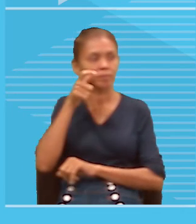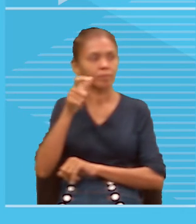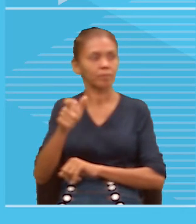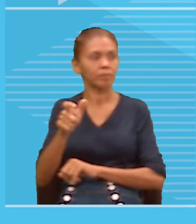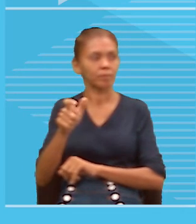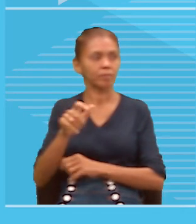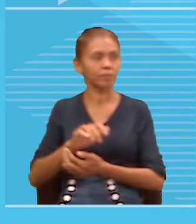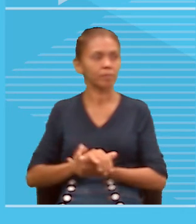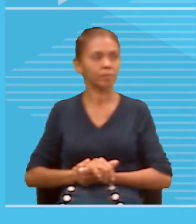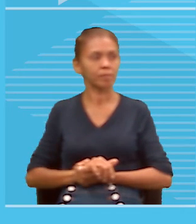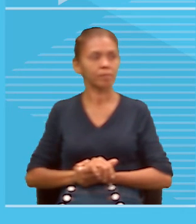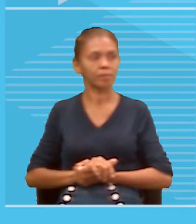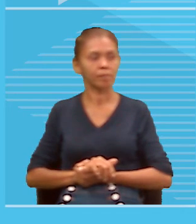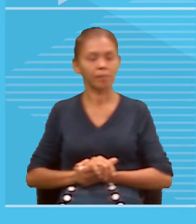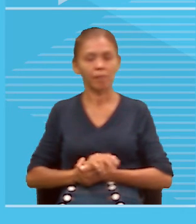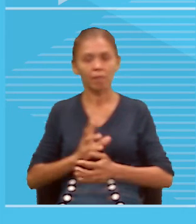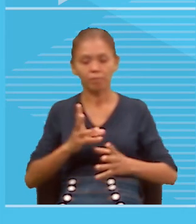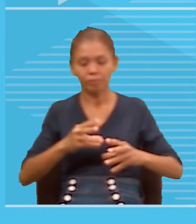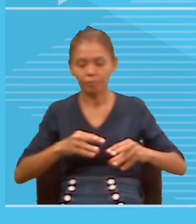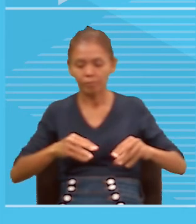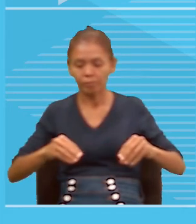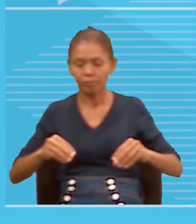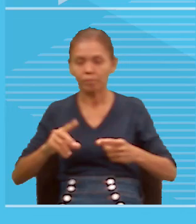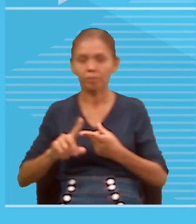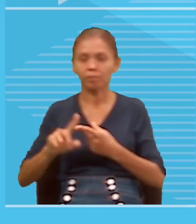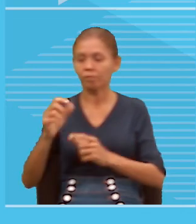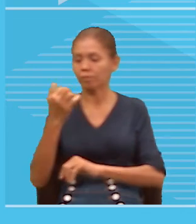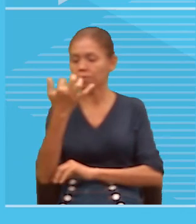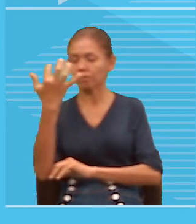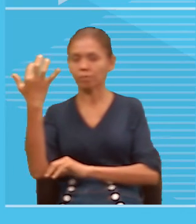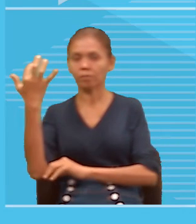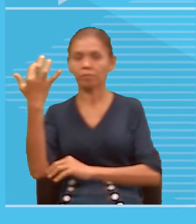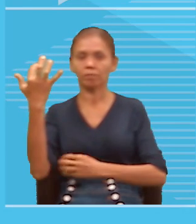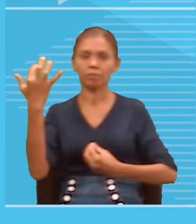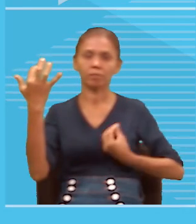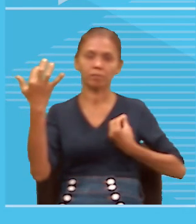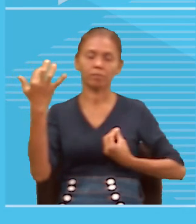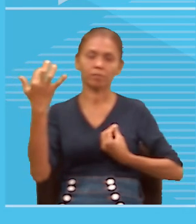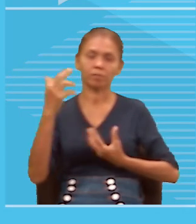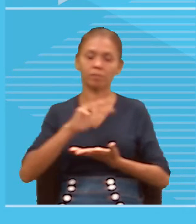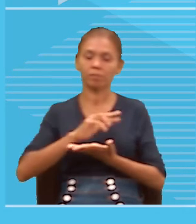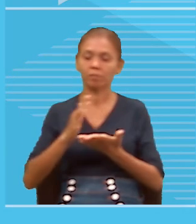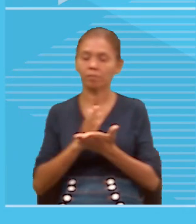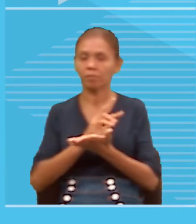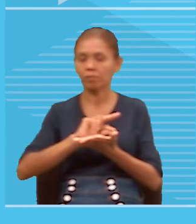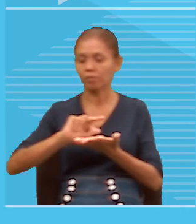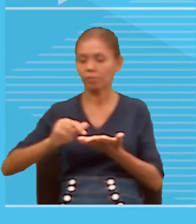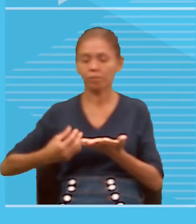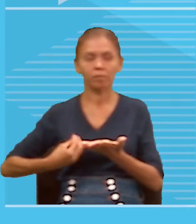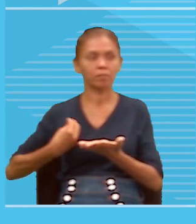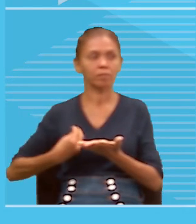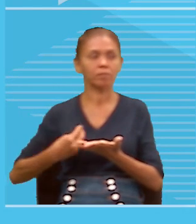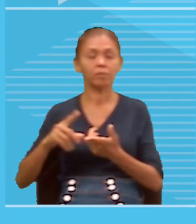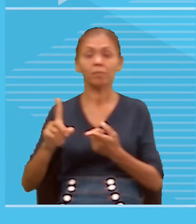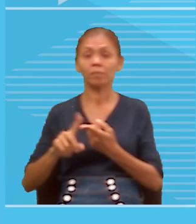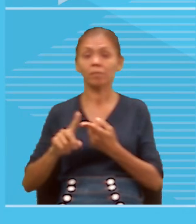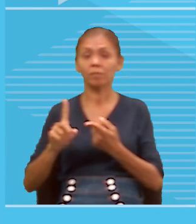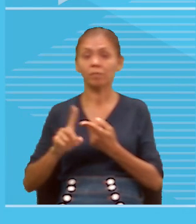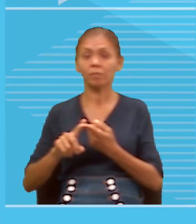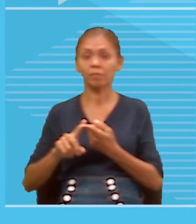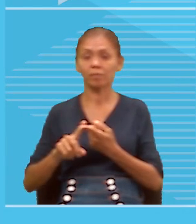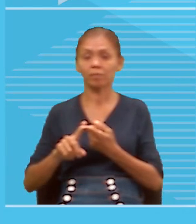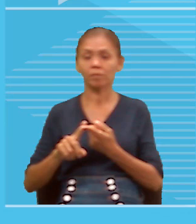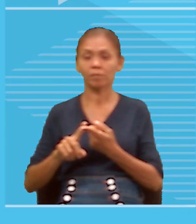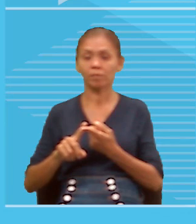das árvores e no chão só de vez em quando também trazia uma vantagem por conta dos predadores né então